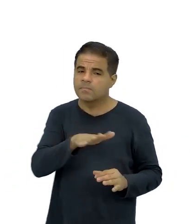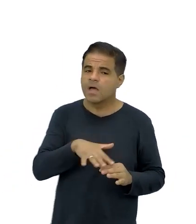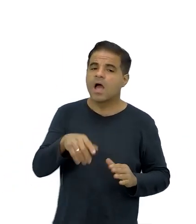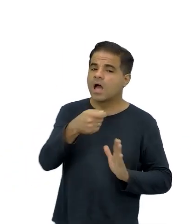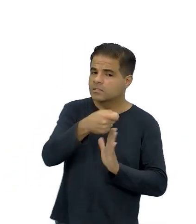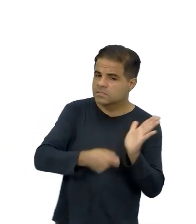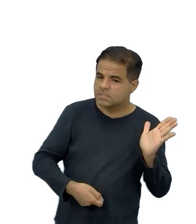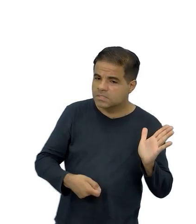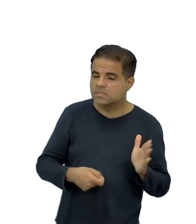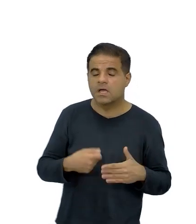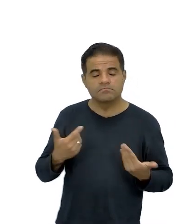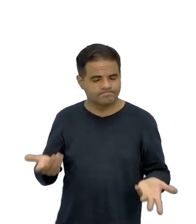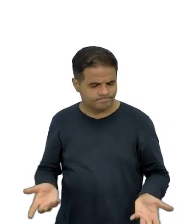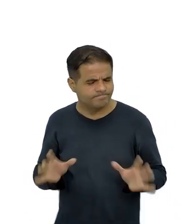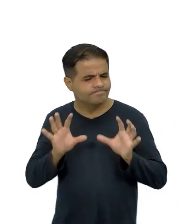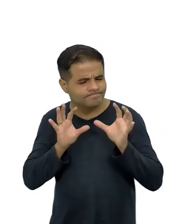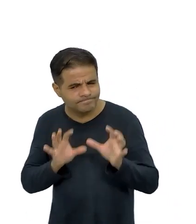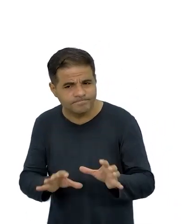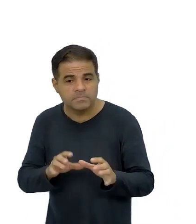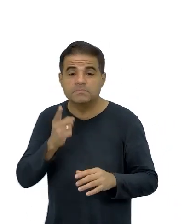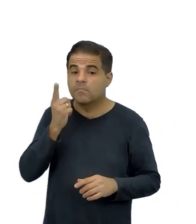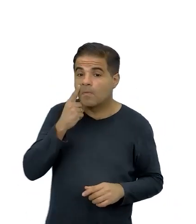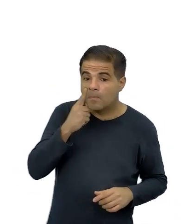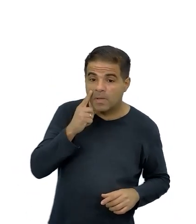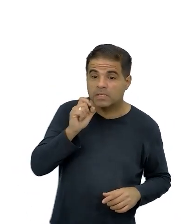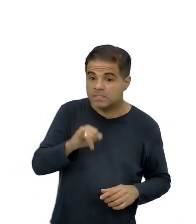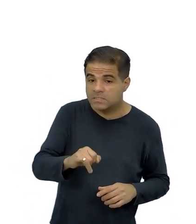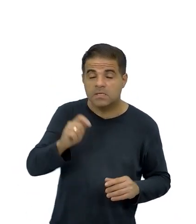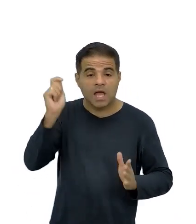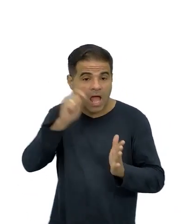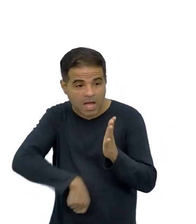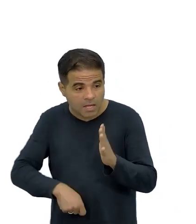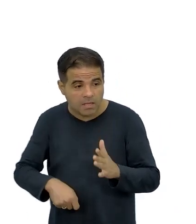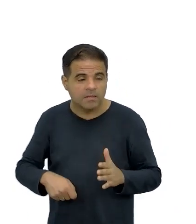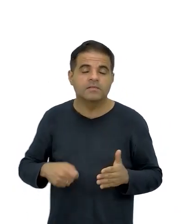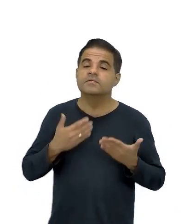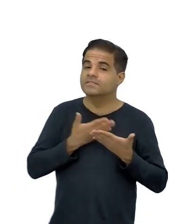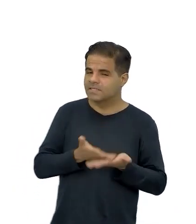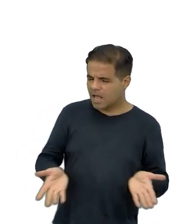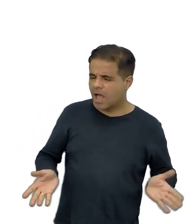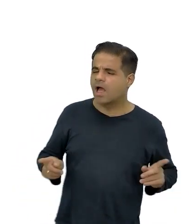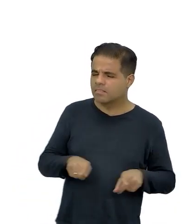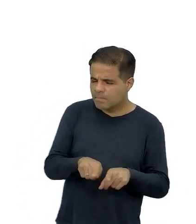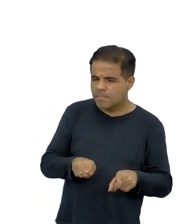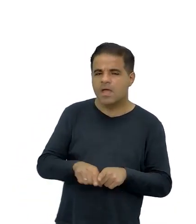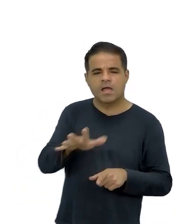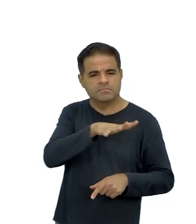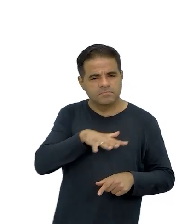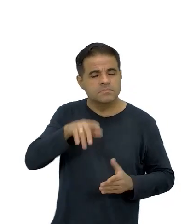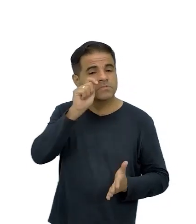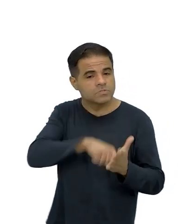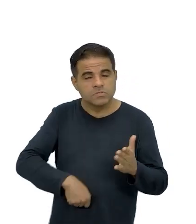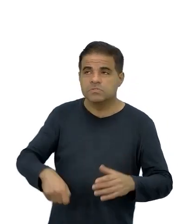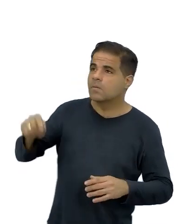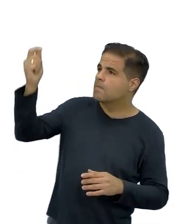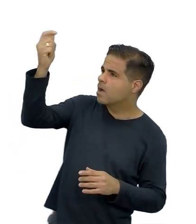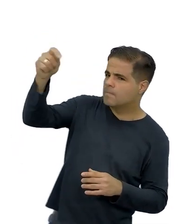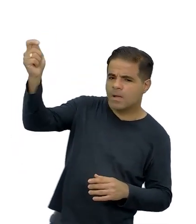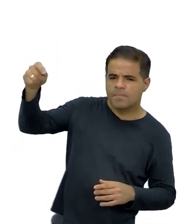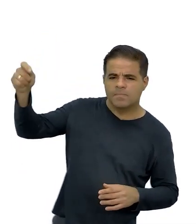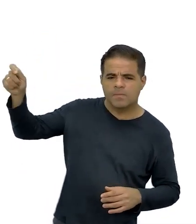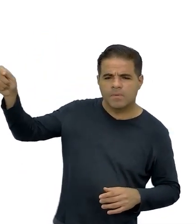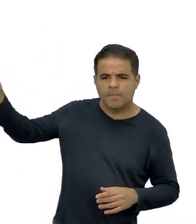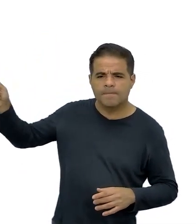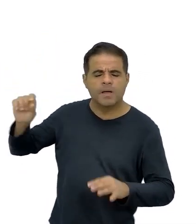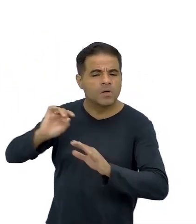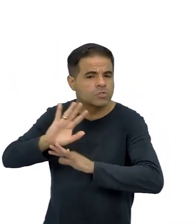será escrita, se iremos, né, se registrar a parte já escrita na lousa ou